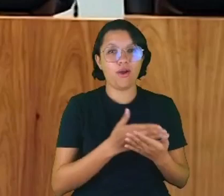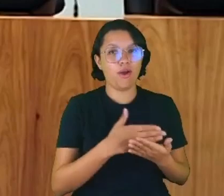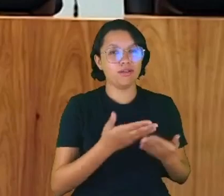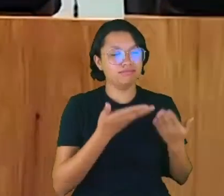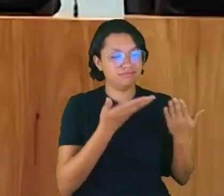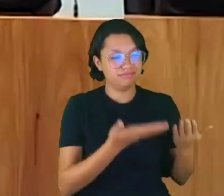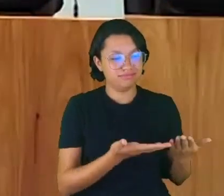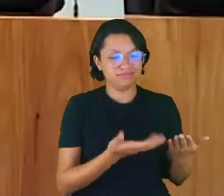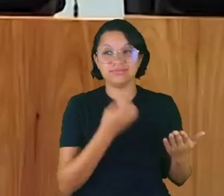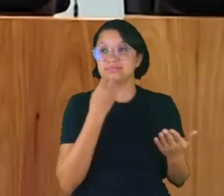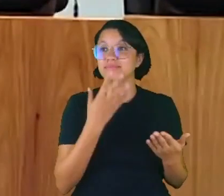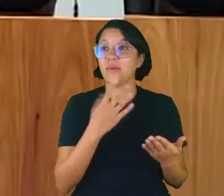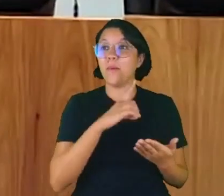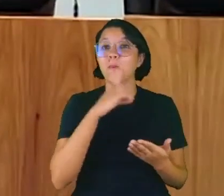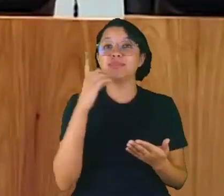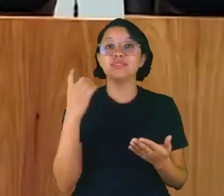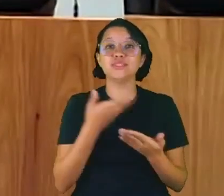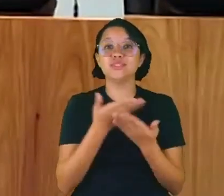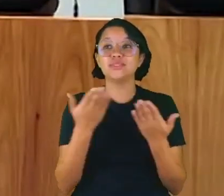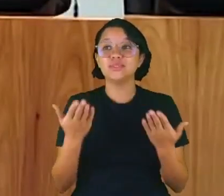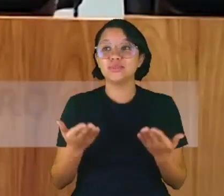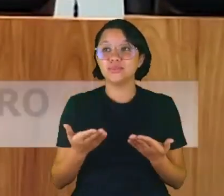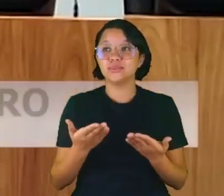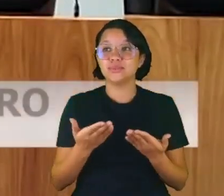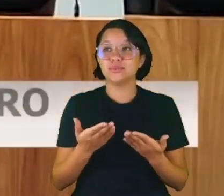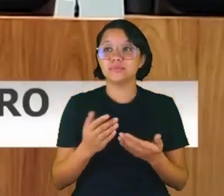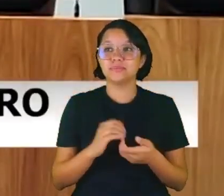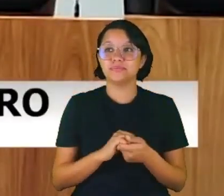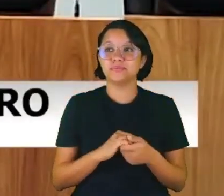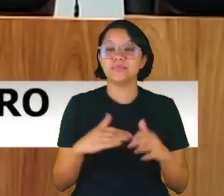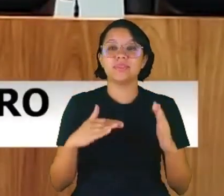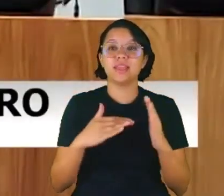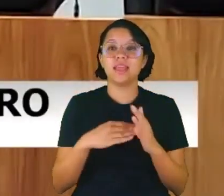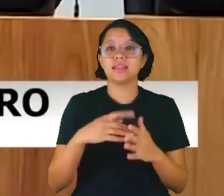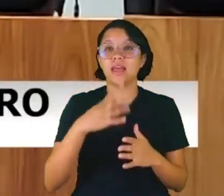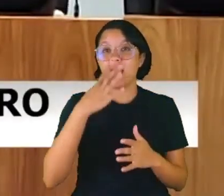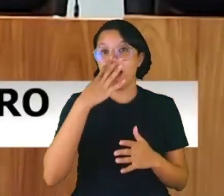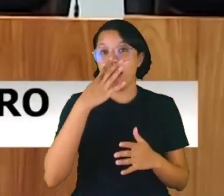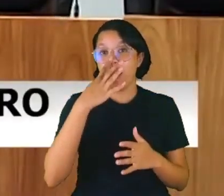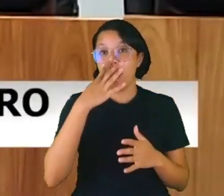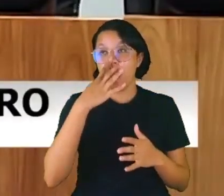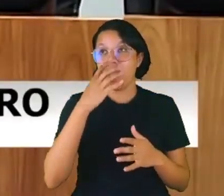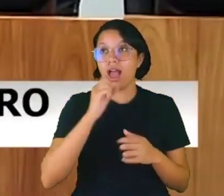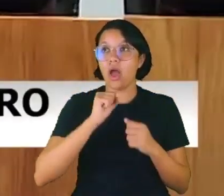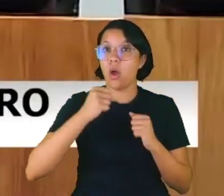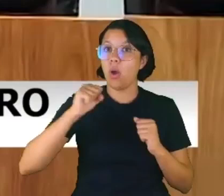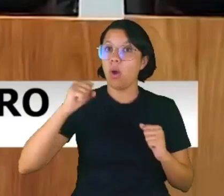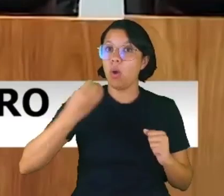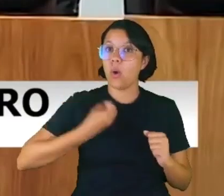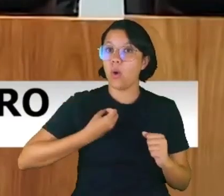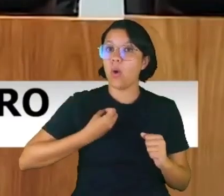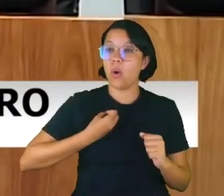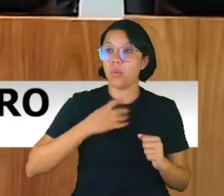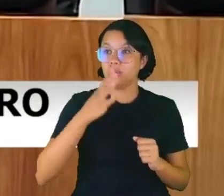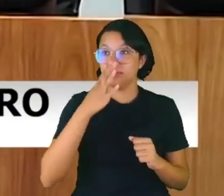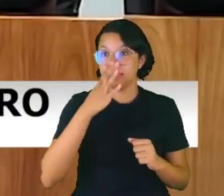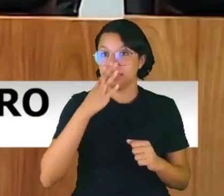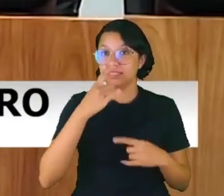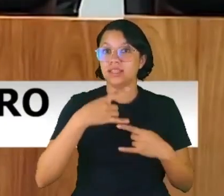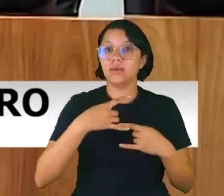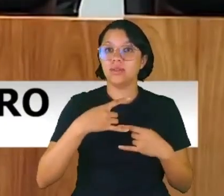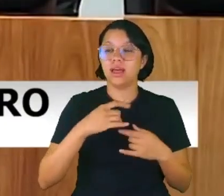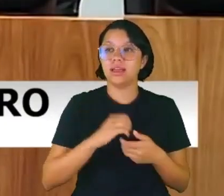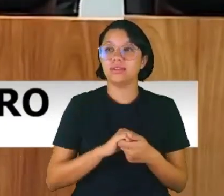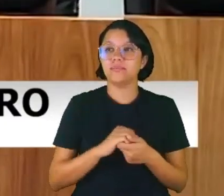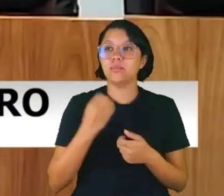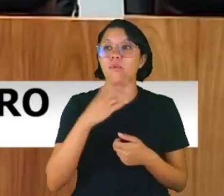de Justiça. Bem, bom dia a todos, até os que nos assistem em grande número, né, os colegas que nos assistem.